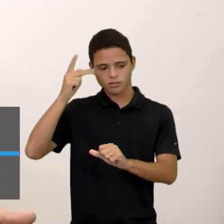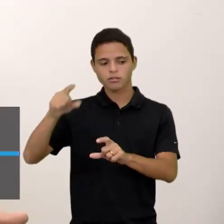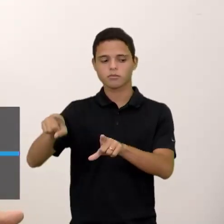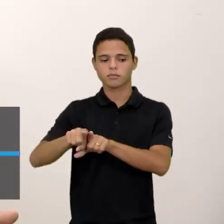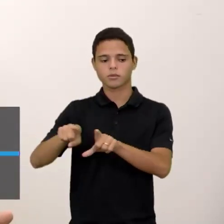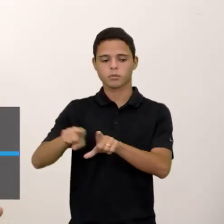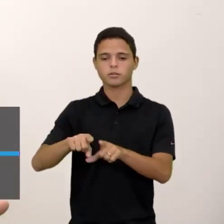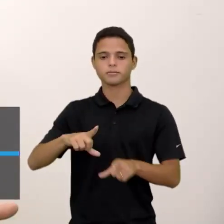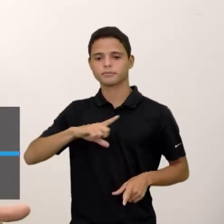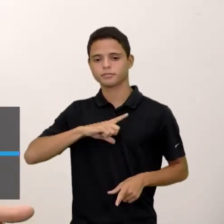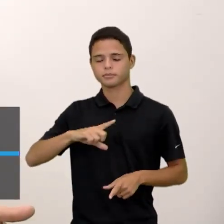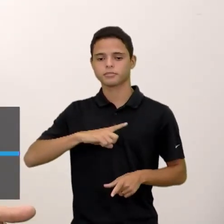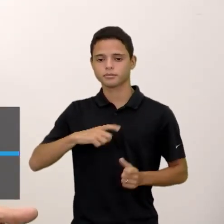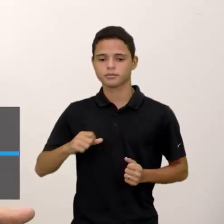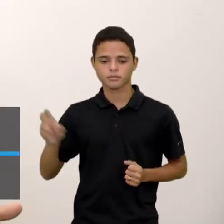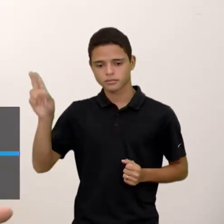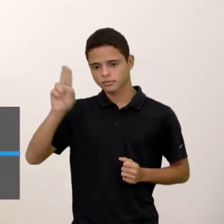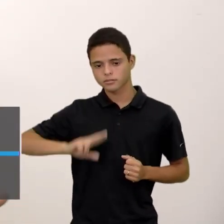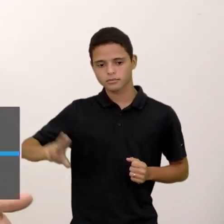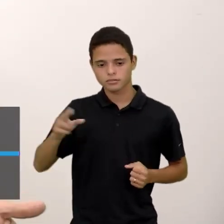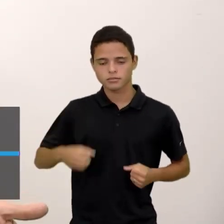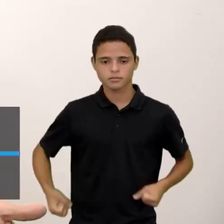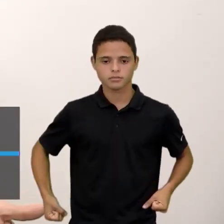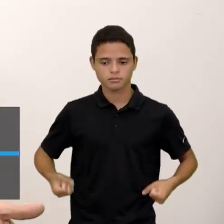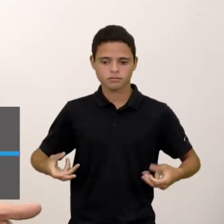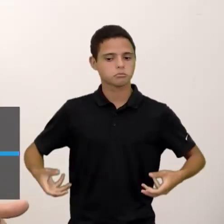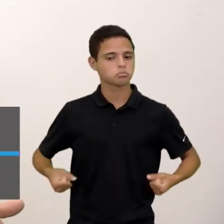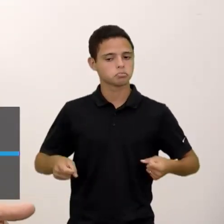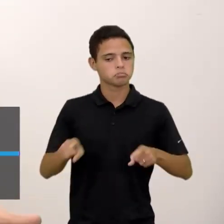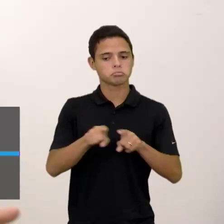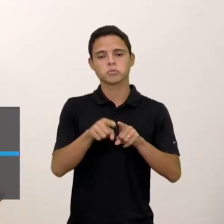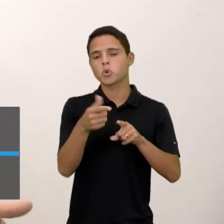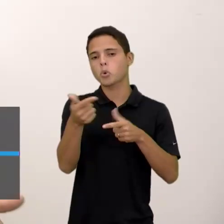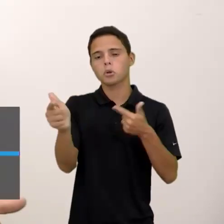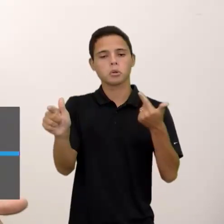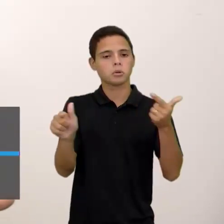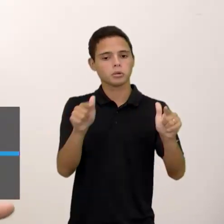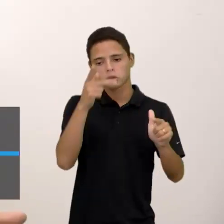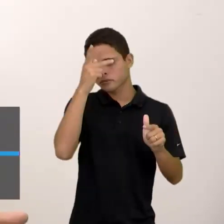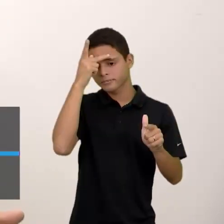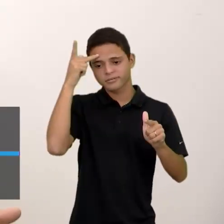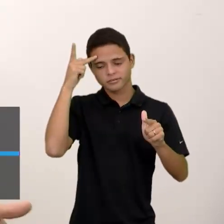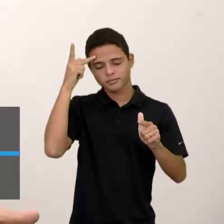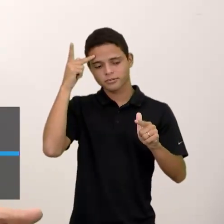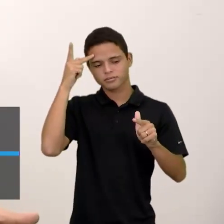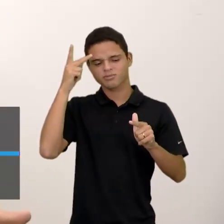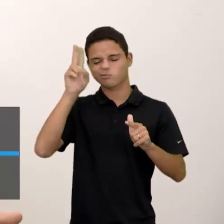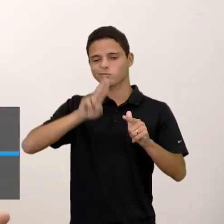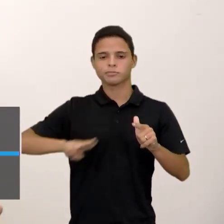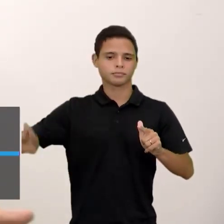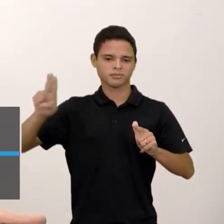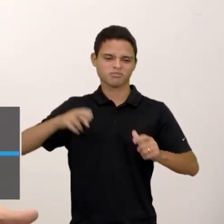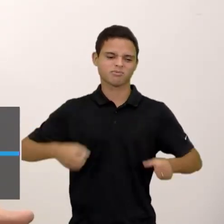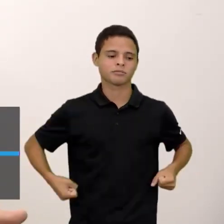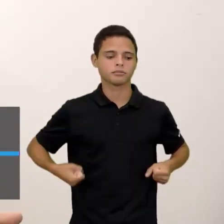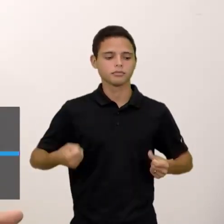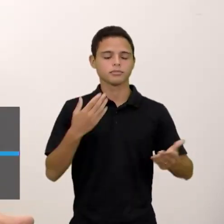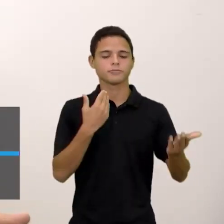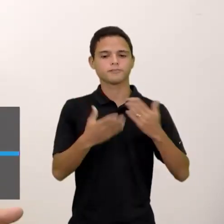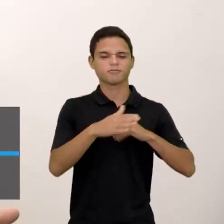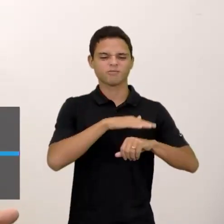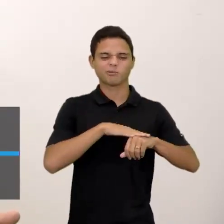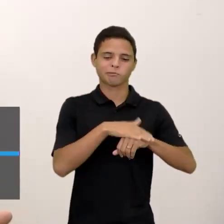utilizam cadeira de rodas, assim como o Cauê e tantas outras pessoas e crianças que a gente está aqui hoje falando